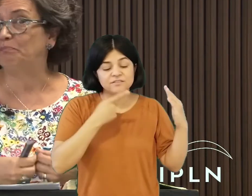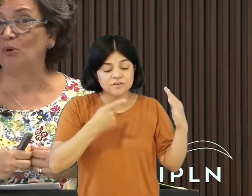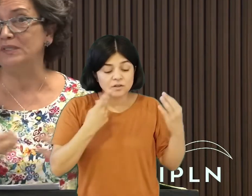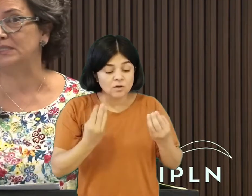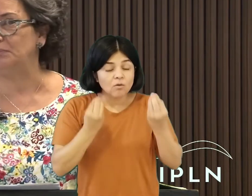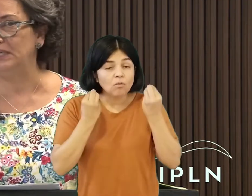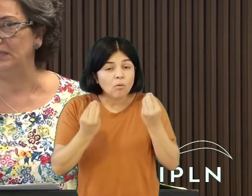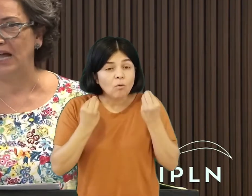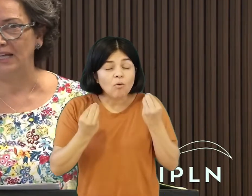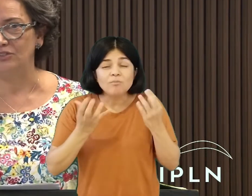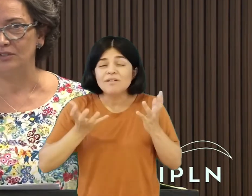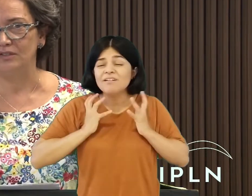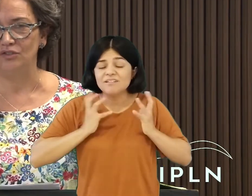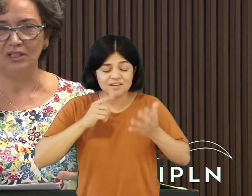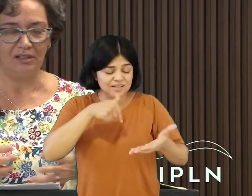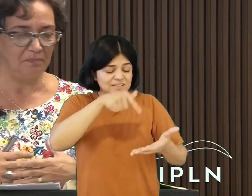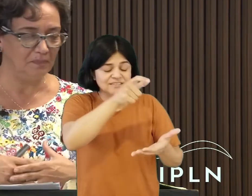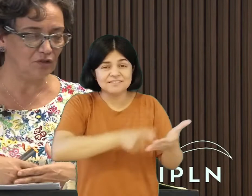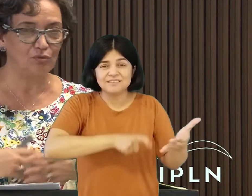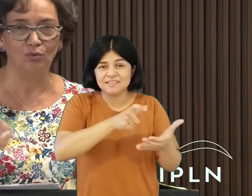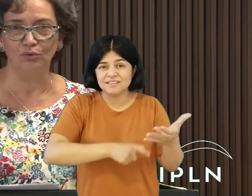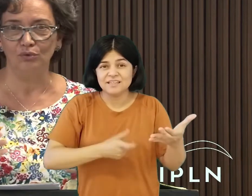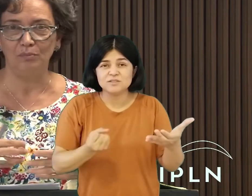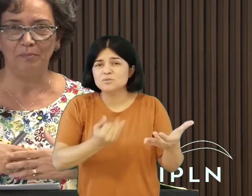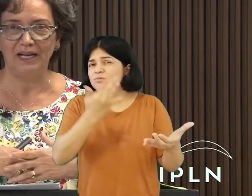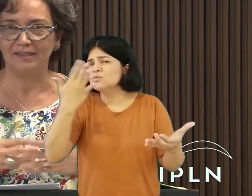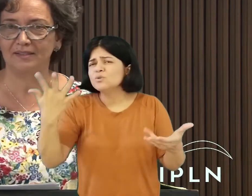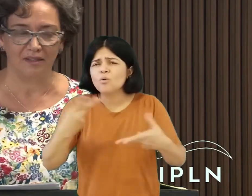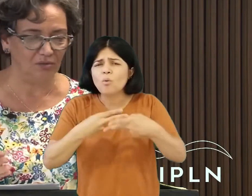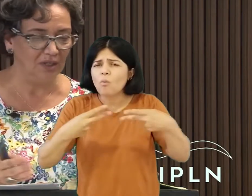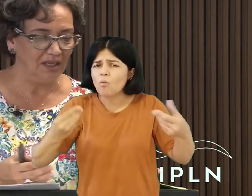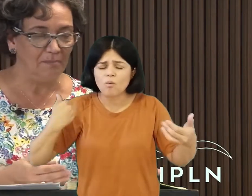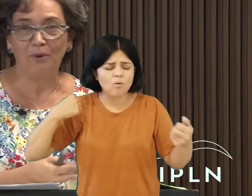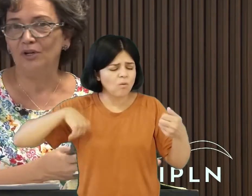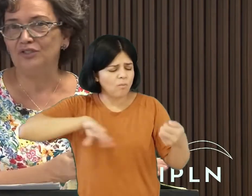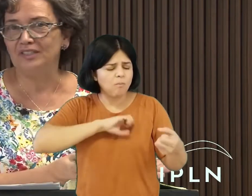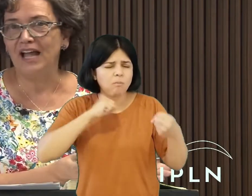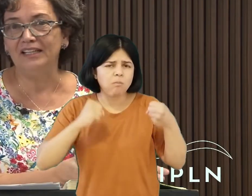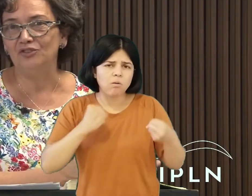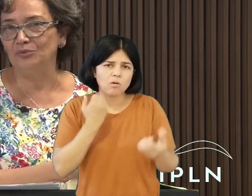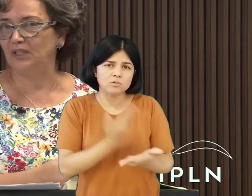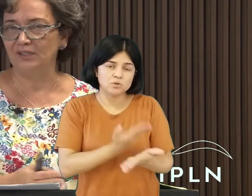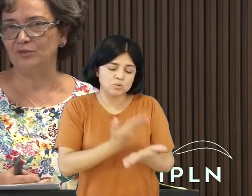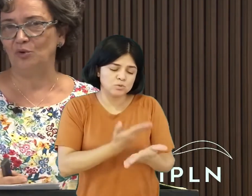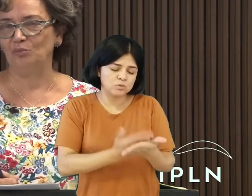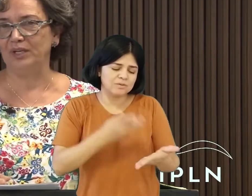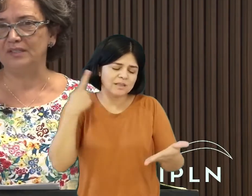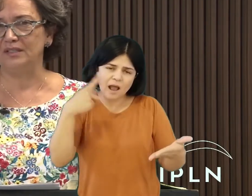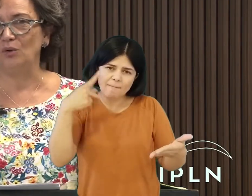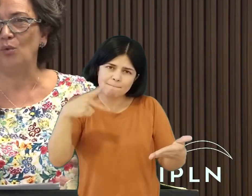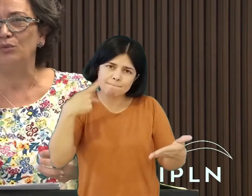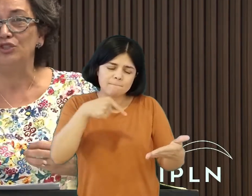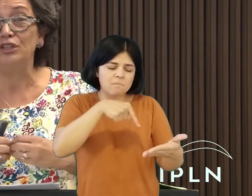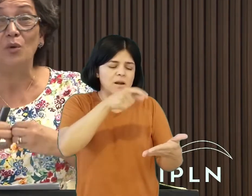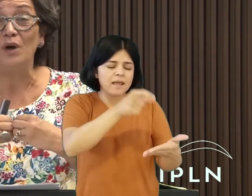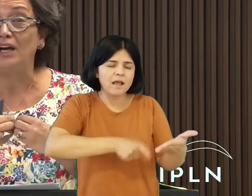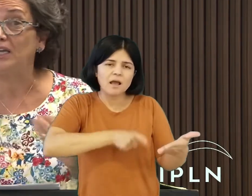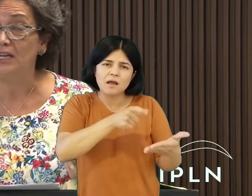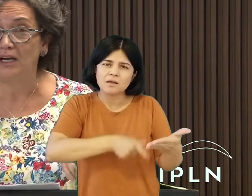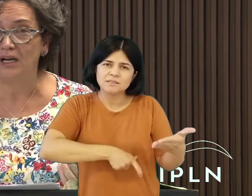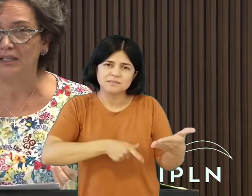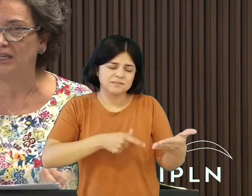quantas possibilidades de estudo, de pregação, pode sair de um texto como esse, de